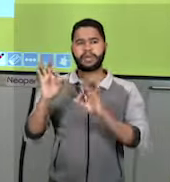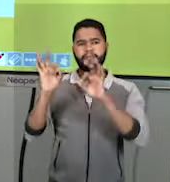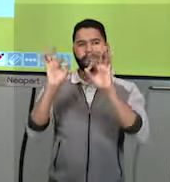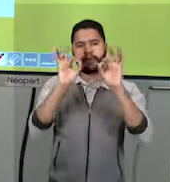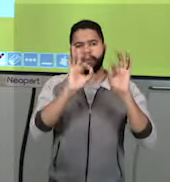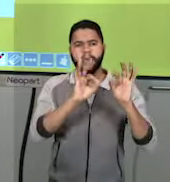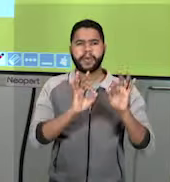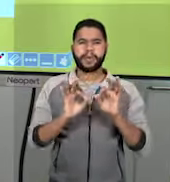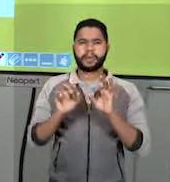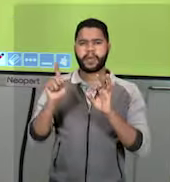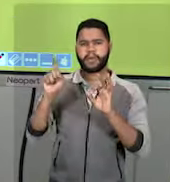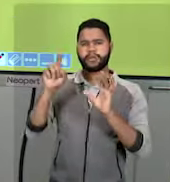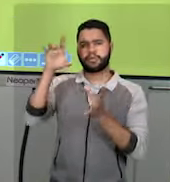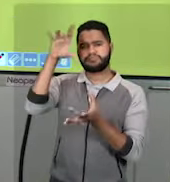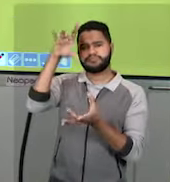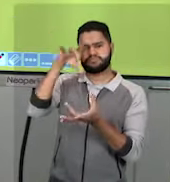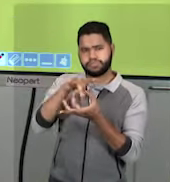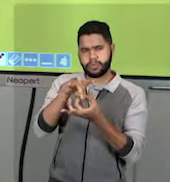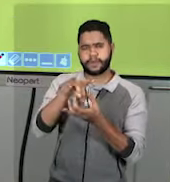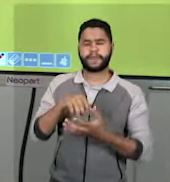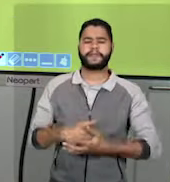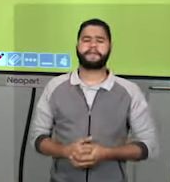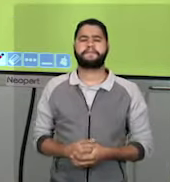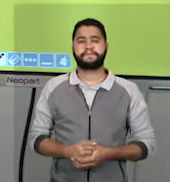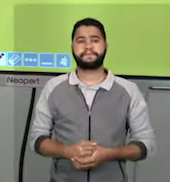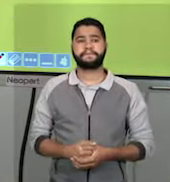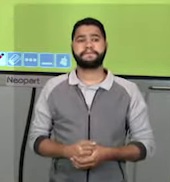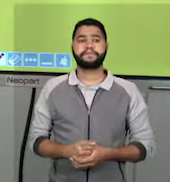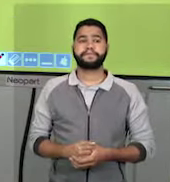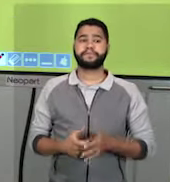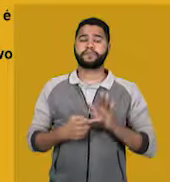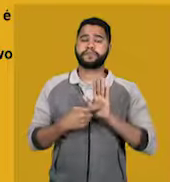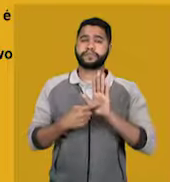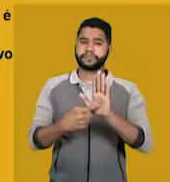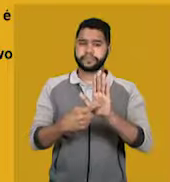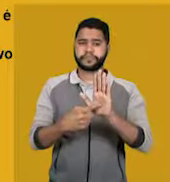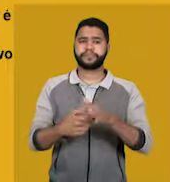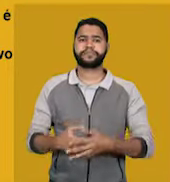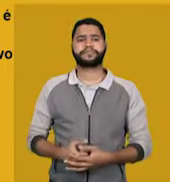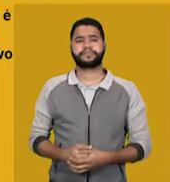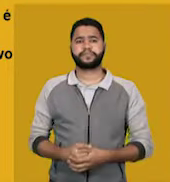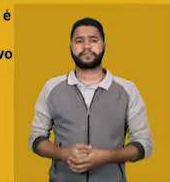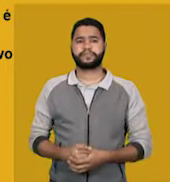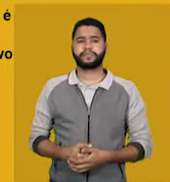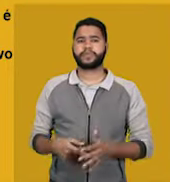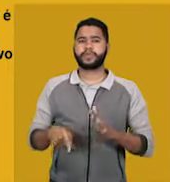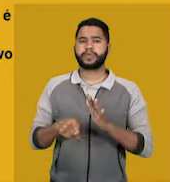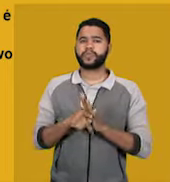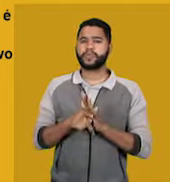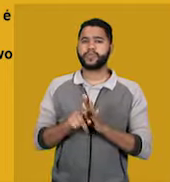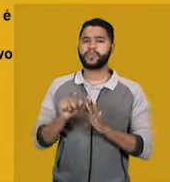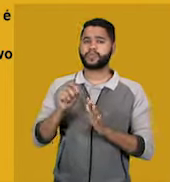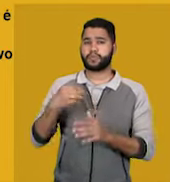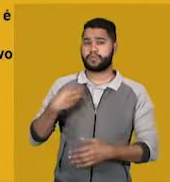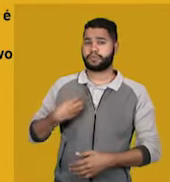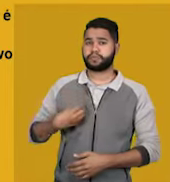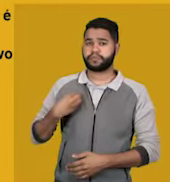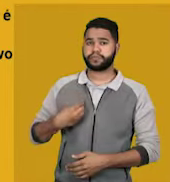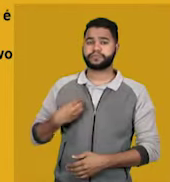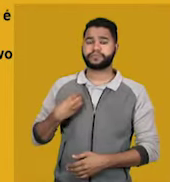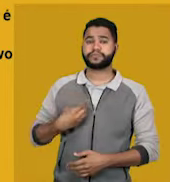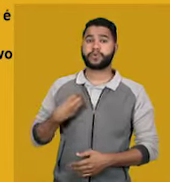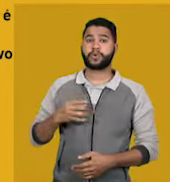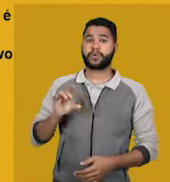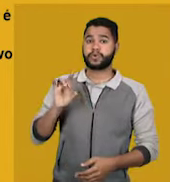entre essas duas coisas. Então, a definição é condição de existência. Só